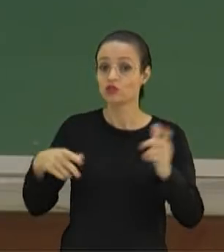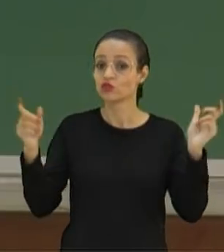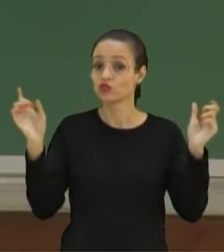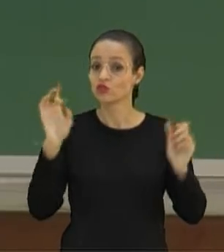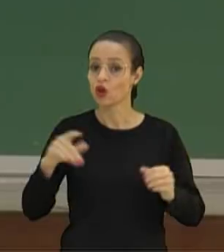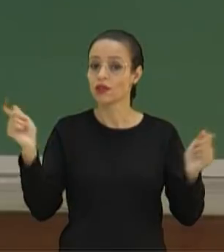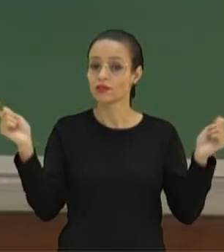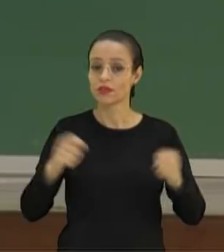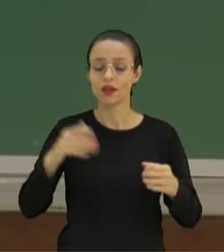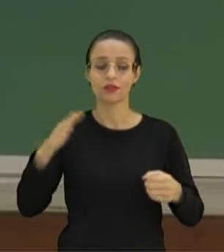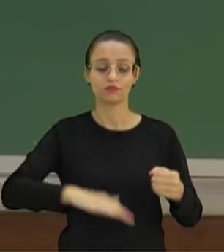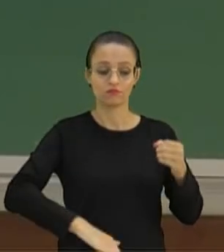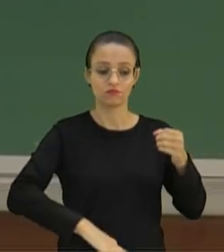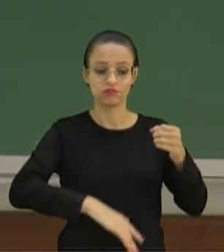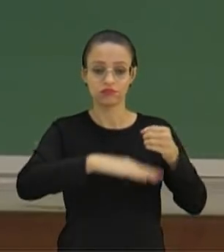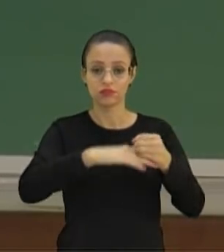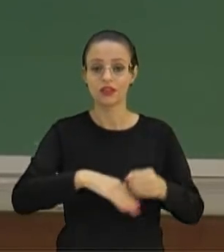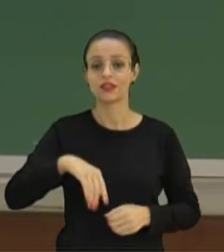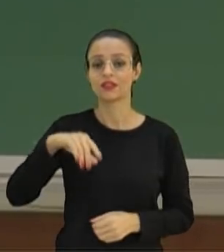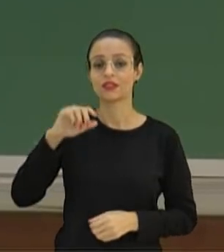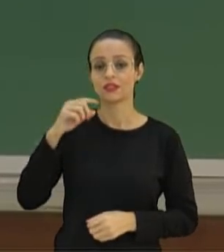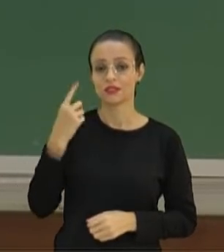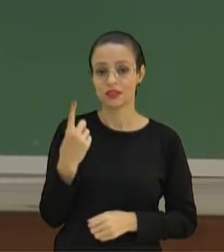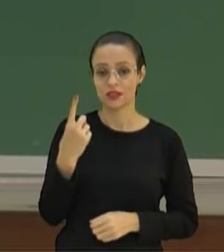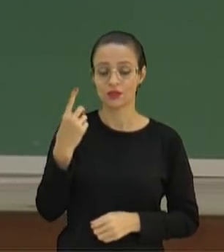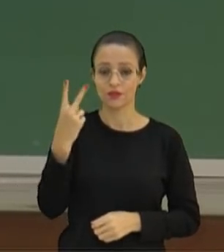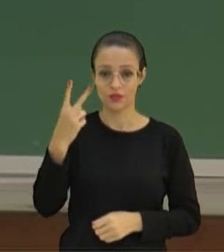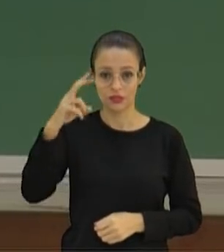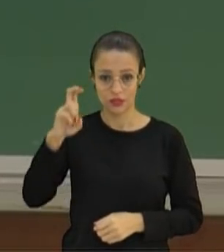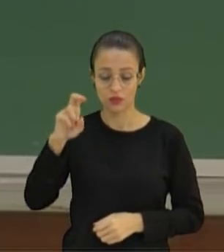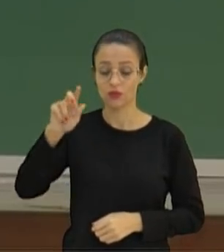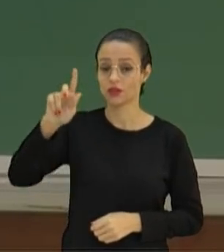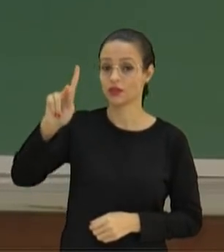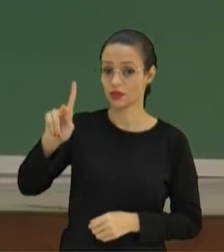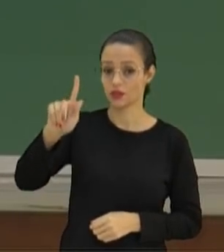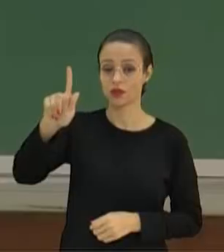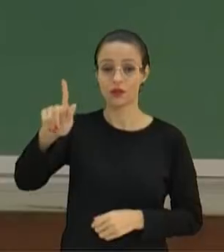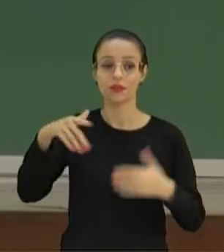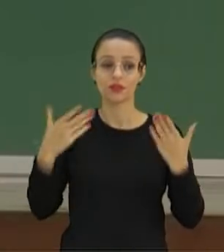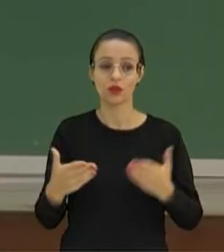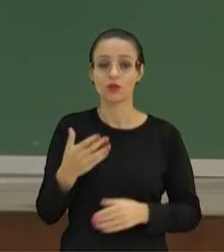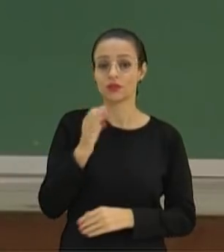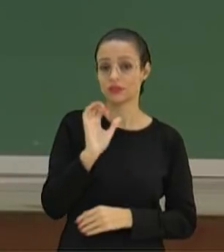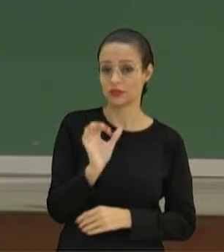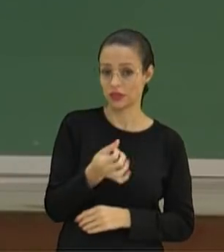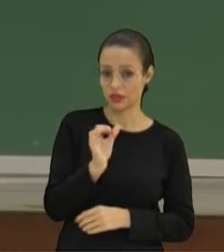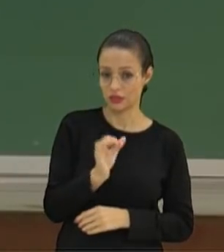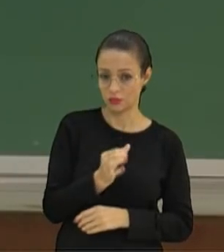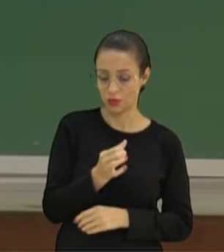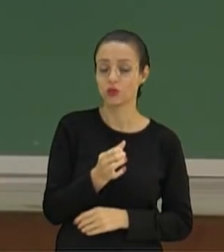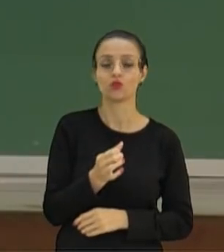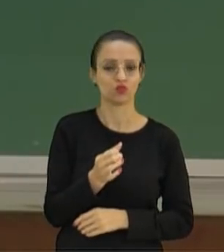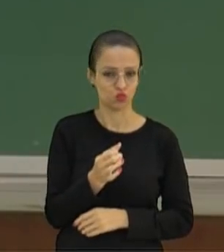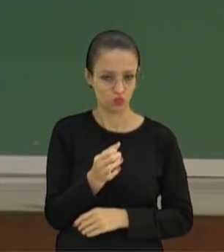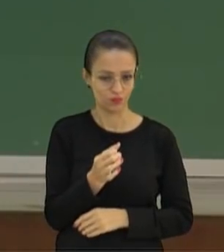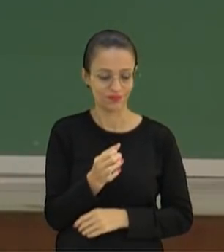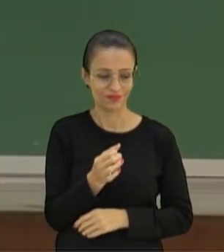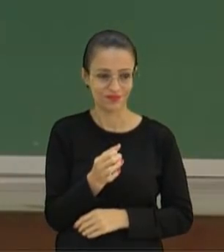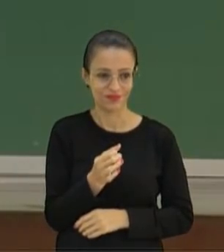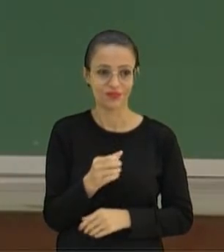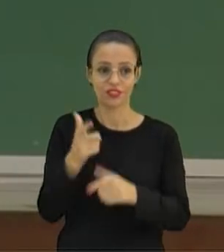cabe 125 quilogramas. Então, pegando os 6.000 quilogramas de soja que a gente